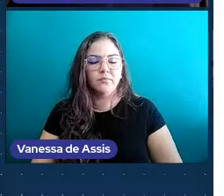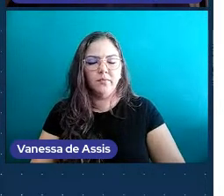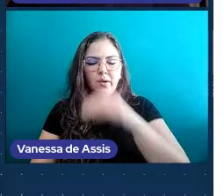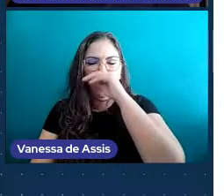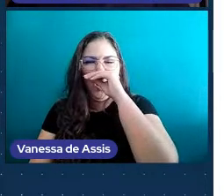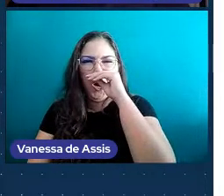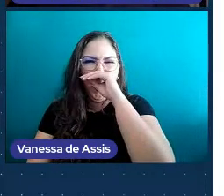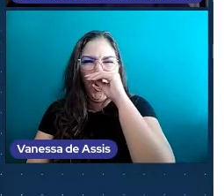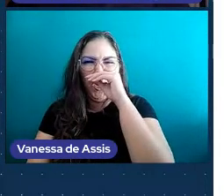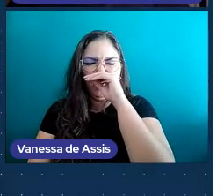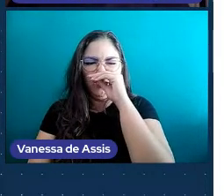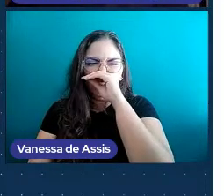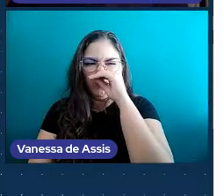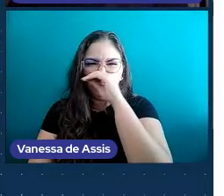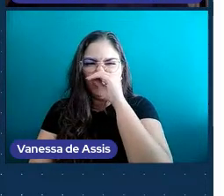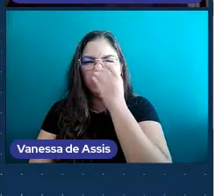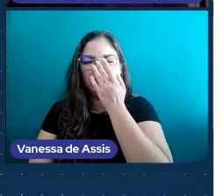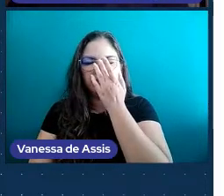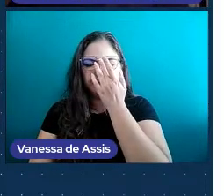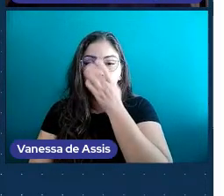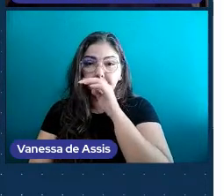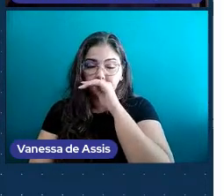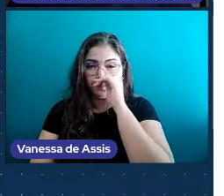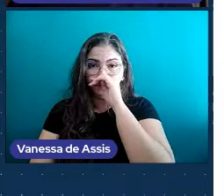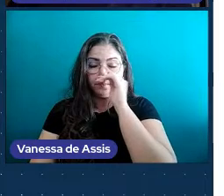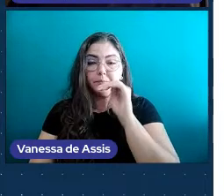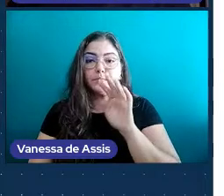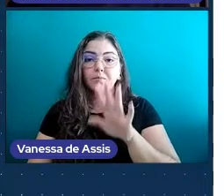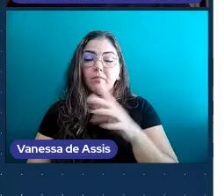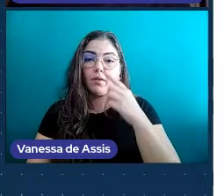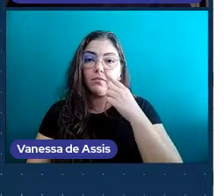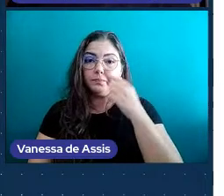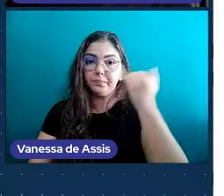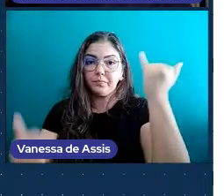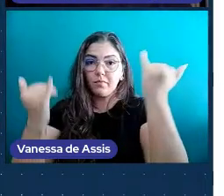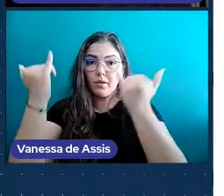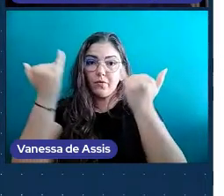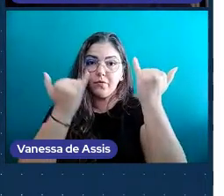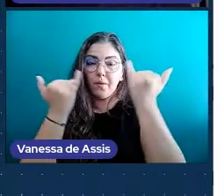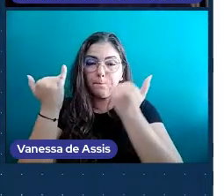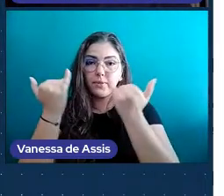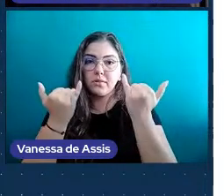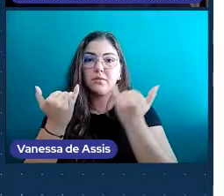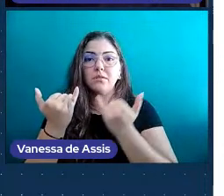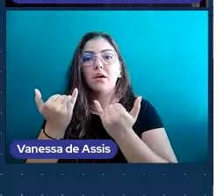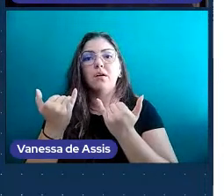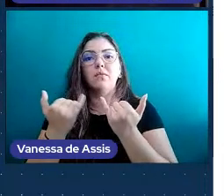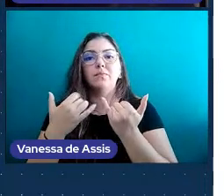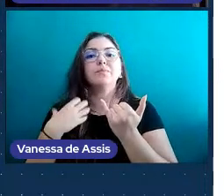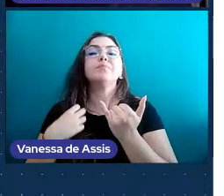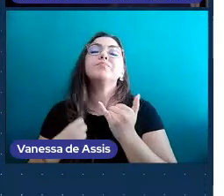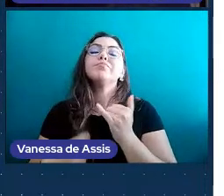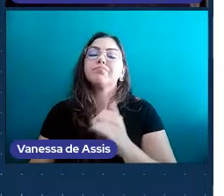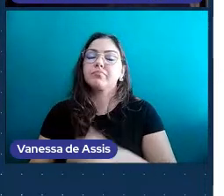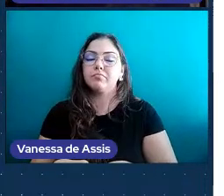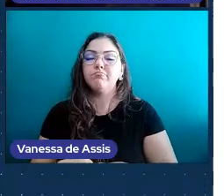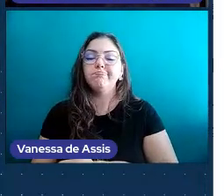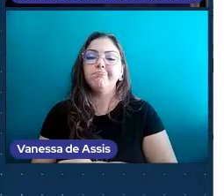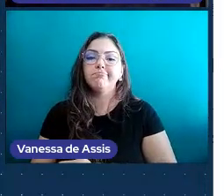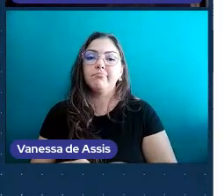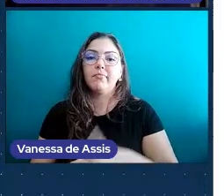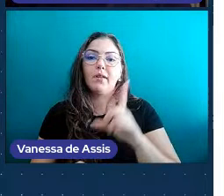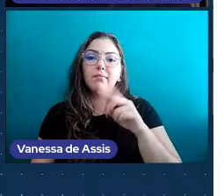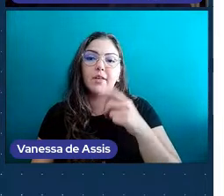delas é quantas entrevistas, geralmente, né, a coleta de dados se dá por meio